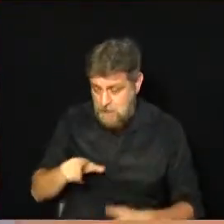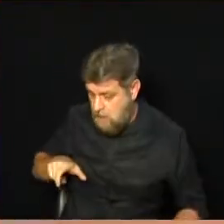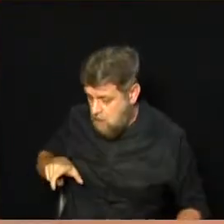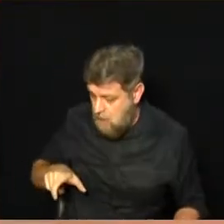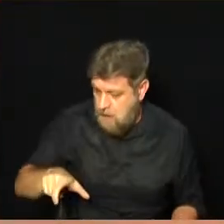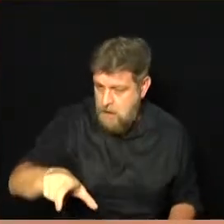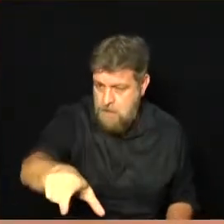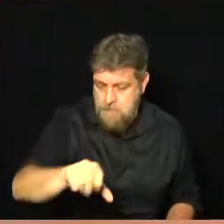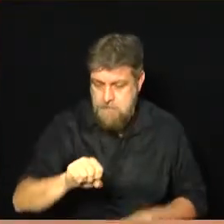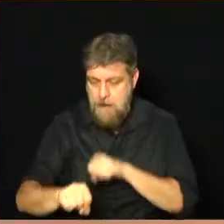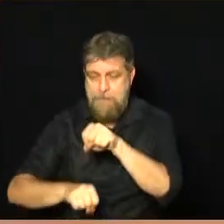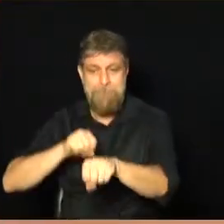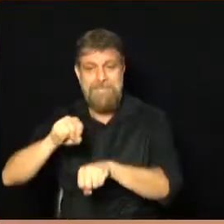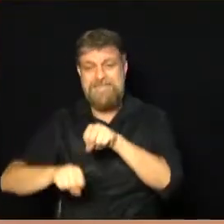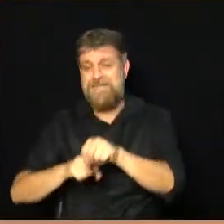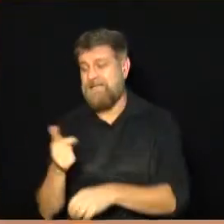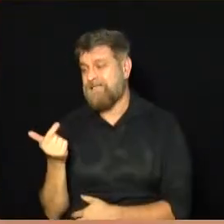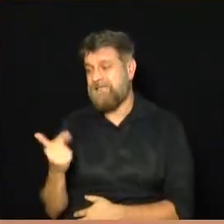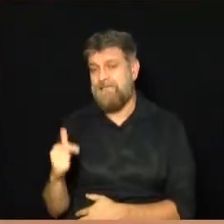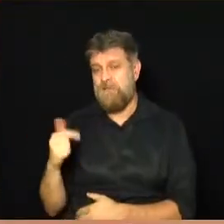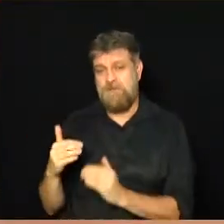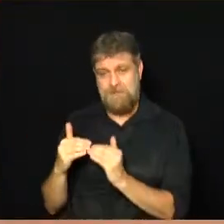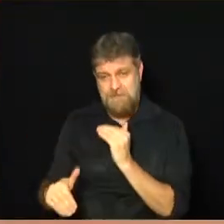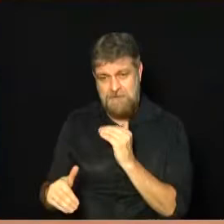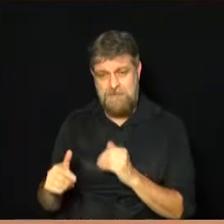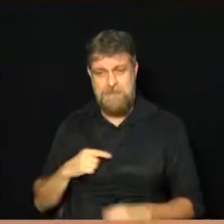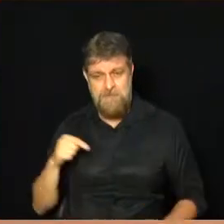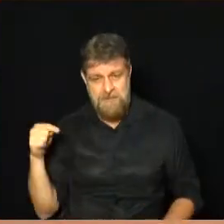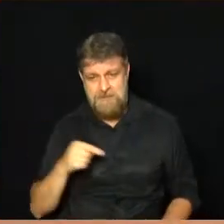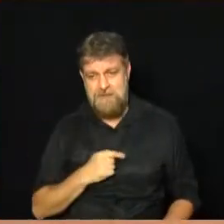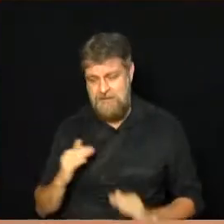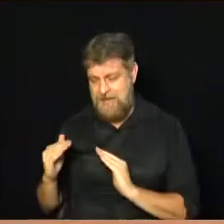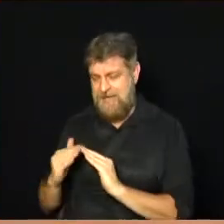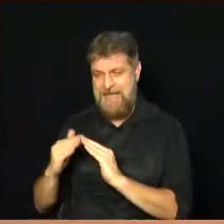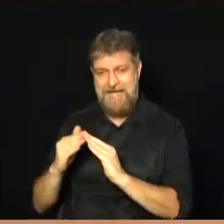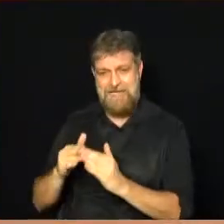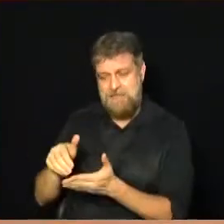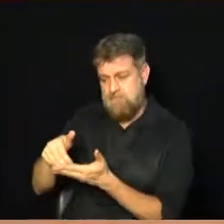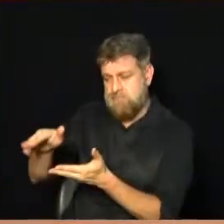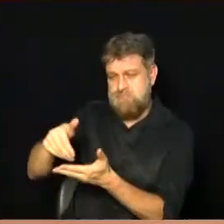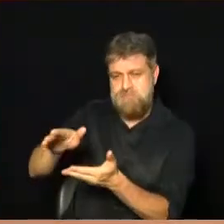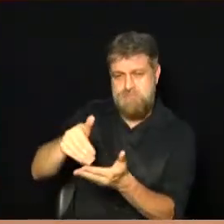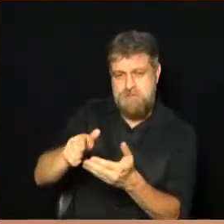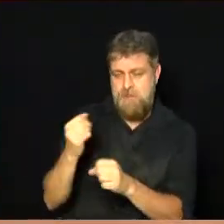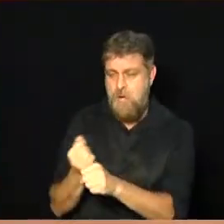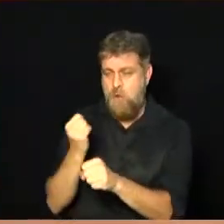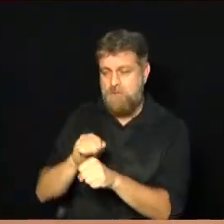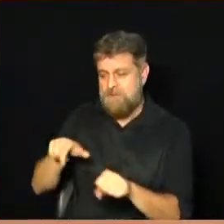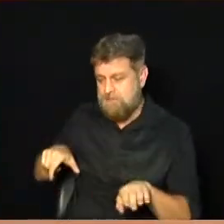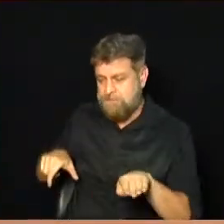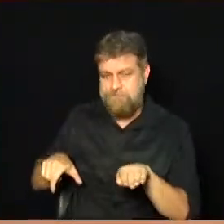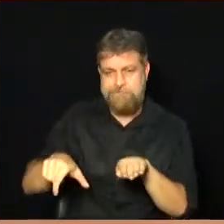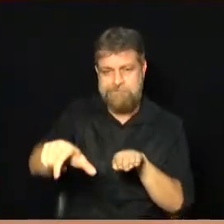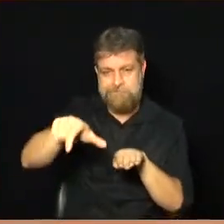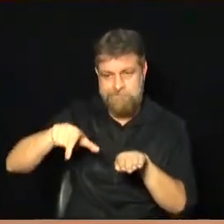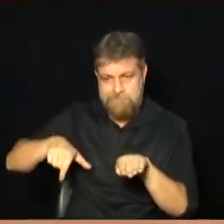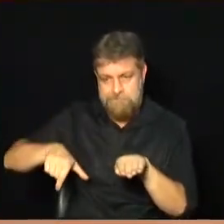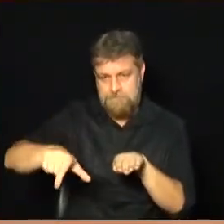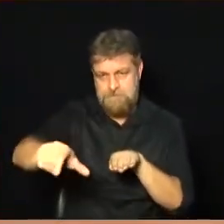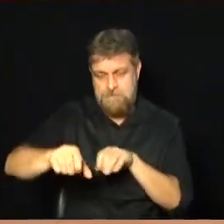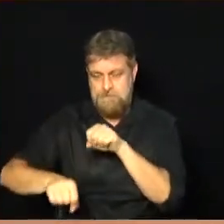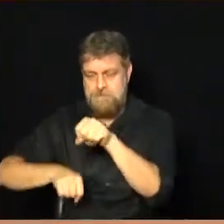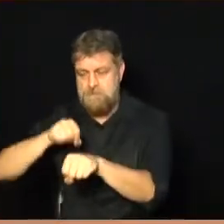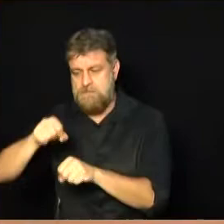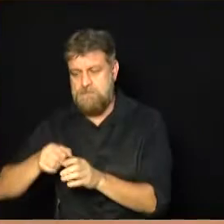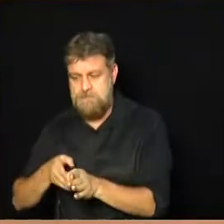corredores. A razão disso foi porque isso exigiria uma desapropriação maior para fazer ciclovias segregadas, para dar segurança, né?